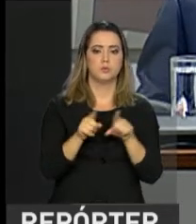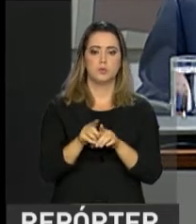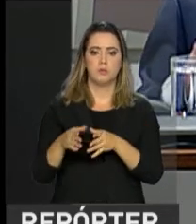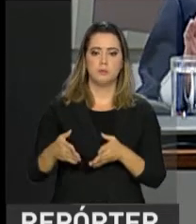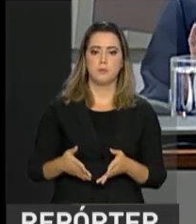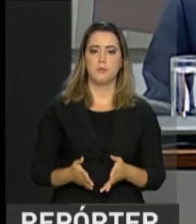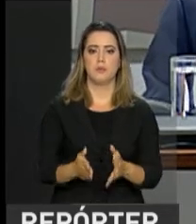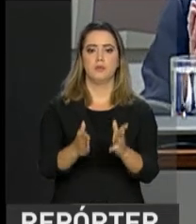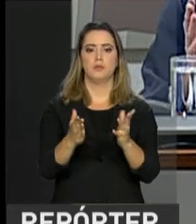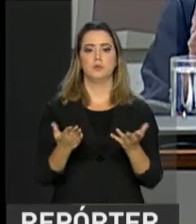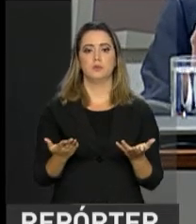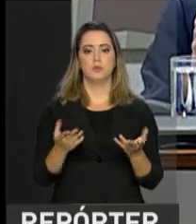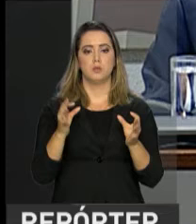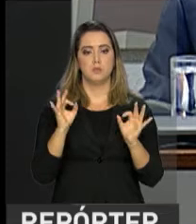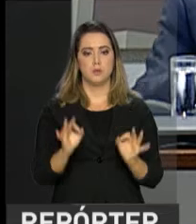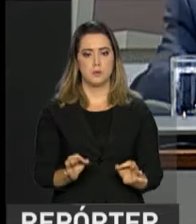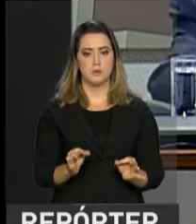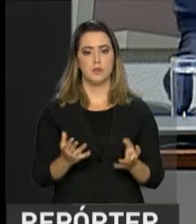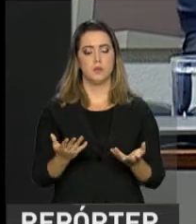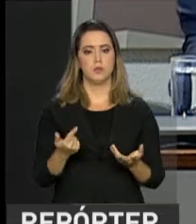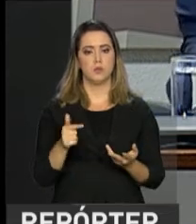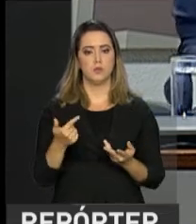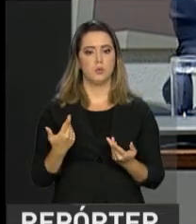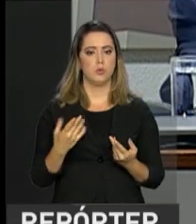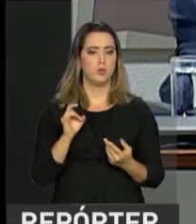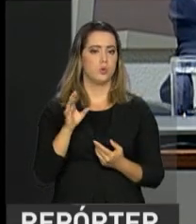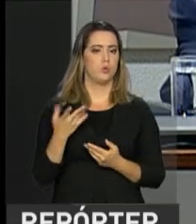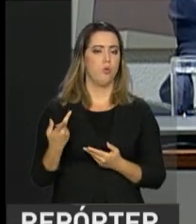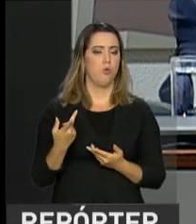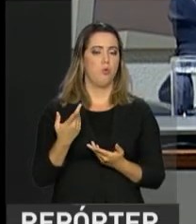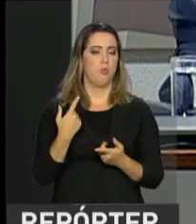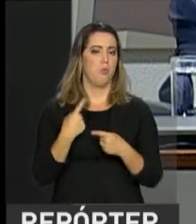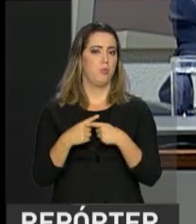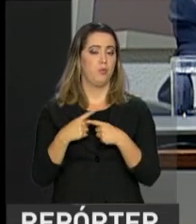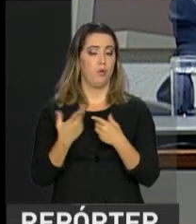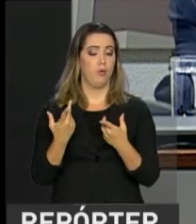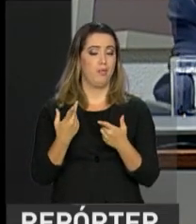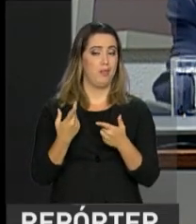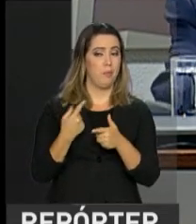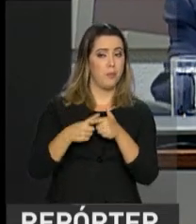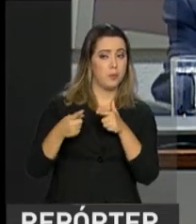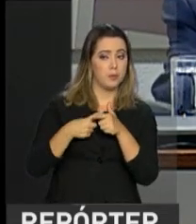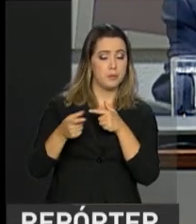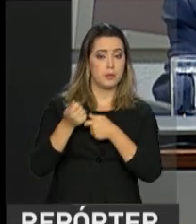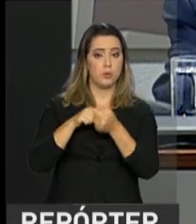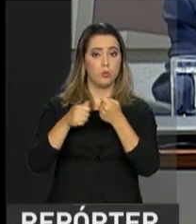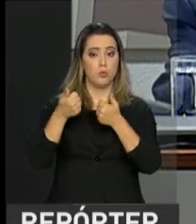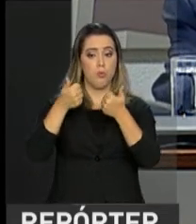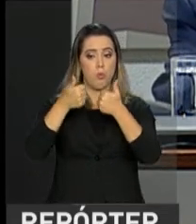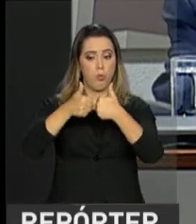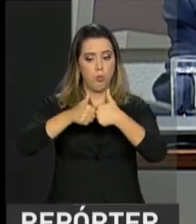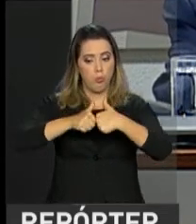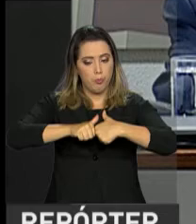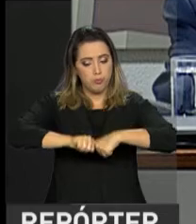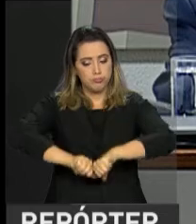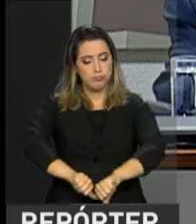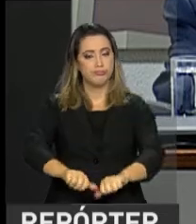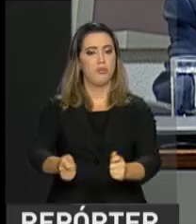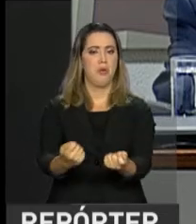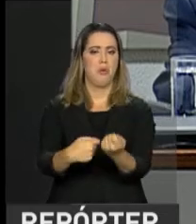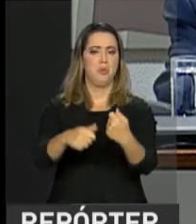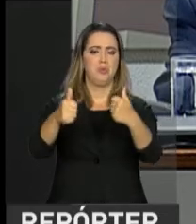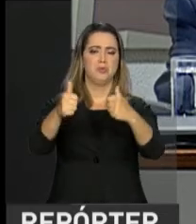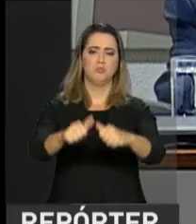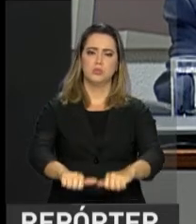caminho, quer dizer, não é coincidência o fato de que uma recessão tão forte, uma queda da atividade econômica